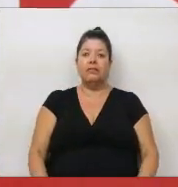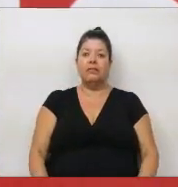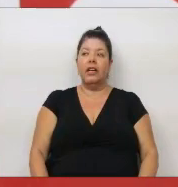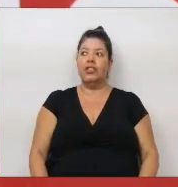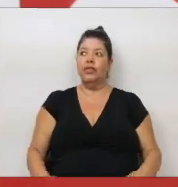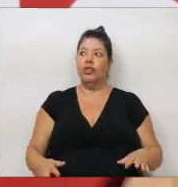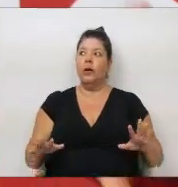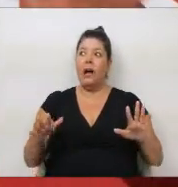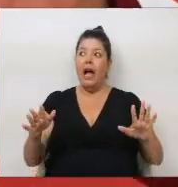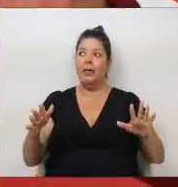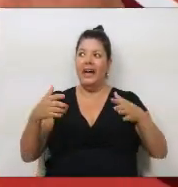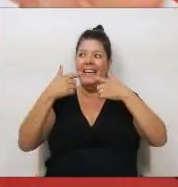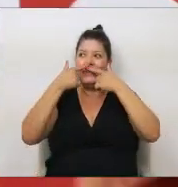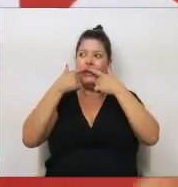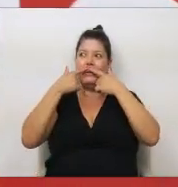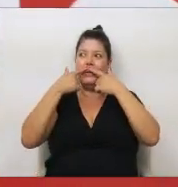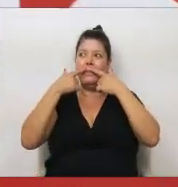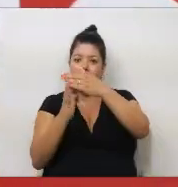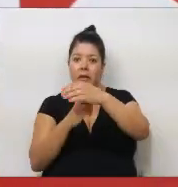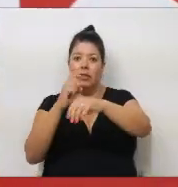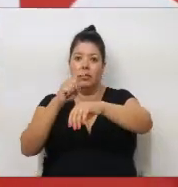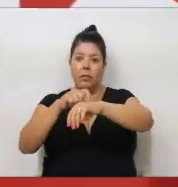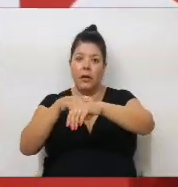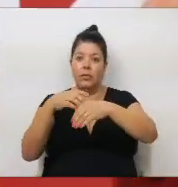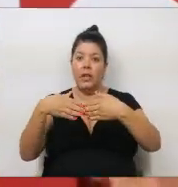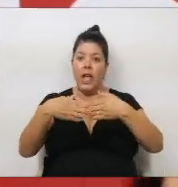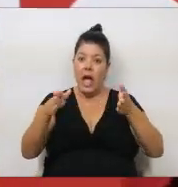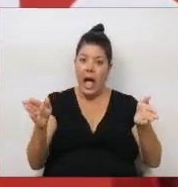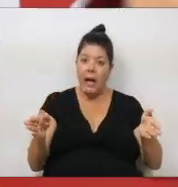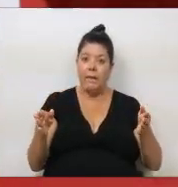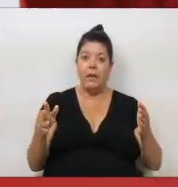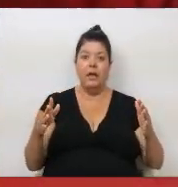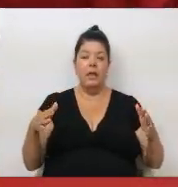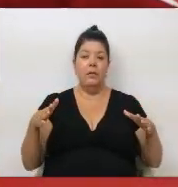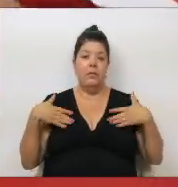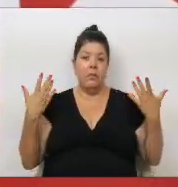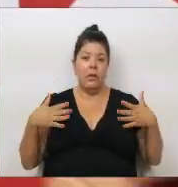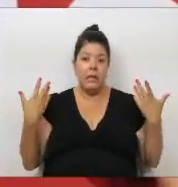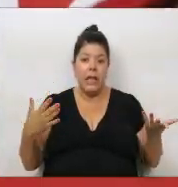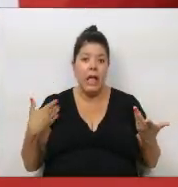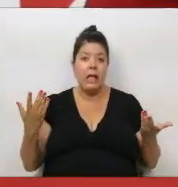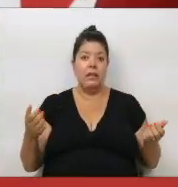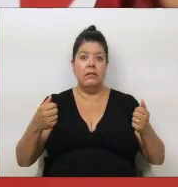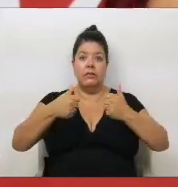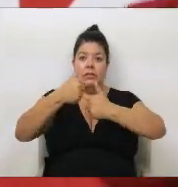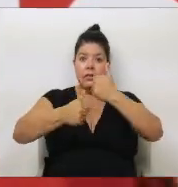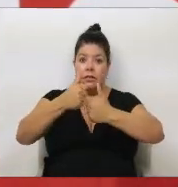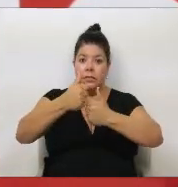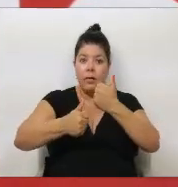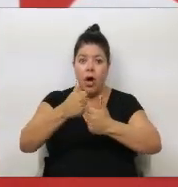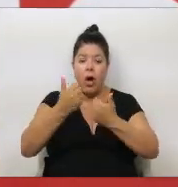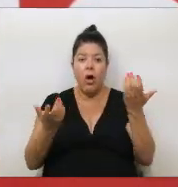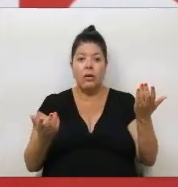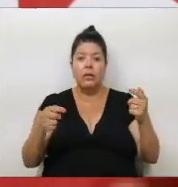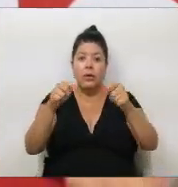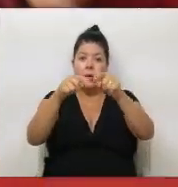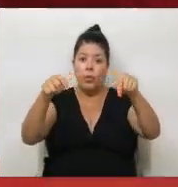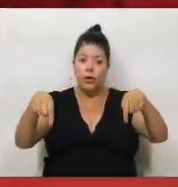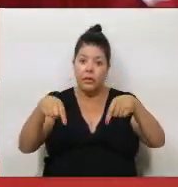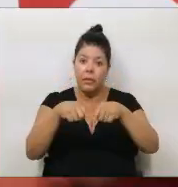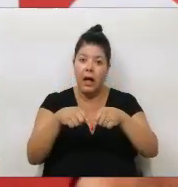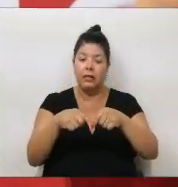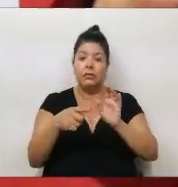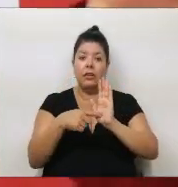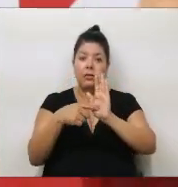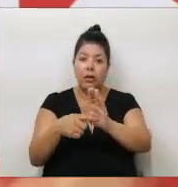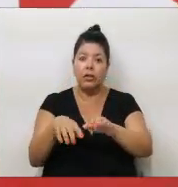partir do momento que tu te abre, né, para a questão também do lazer, para a questão dos esportes, para a questão de um espaço que proporciona